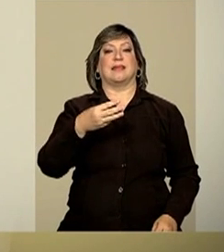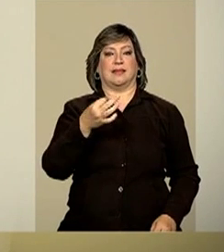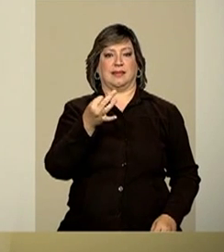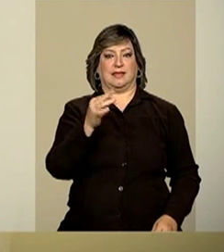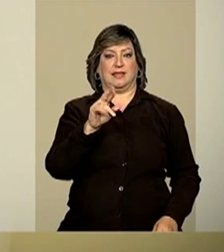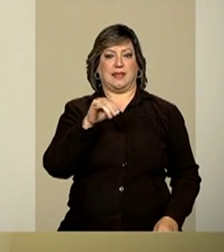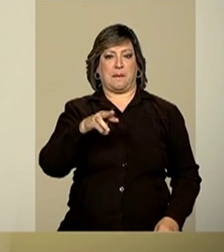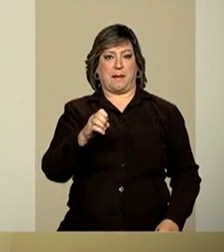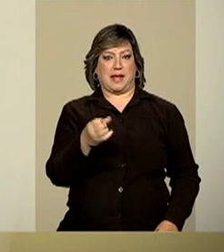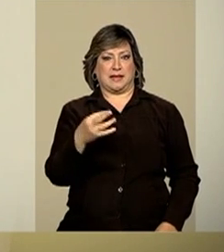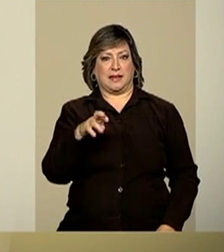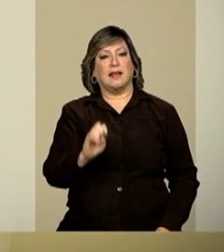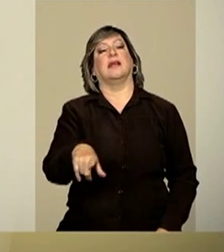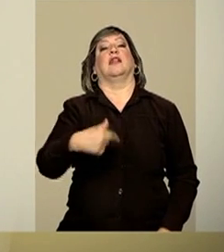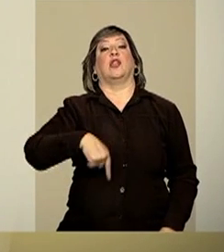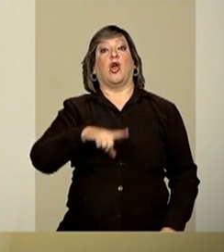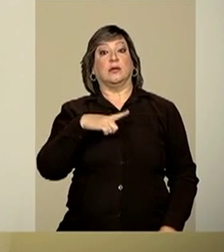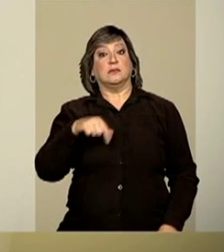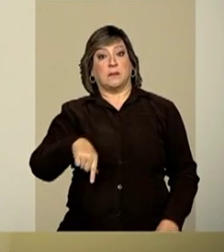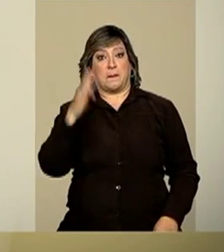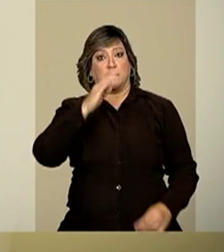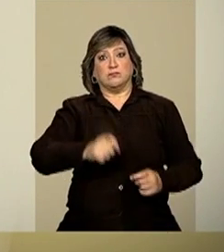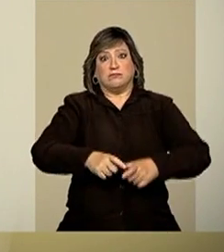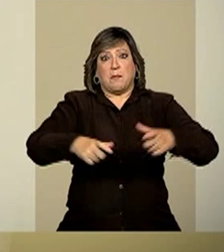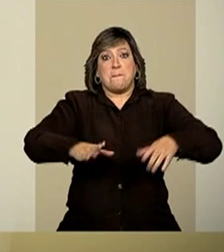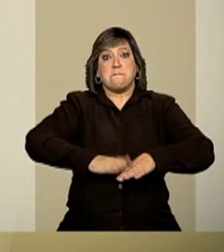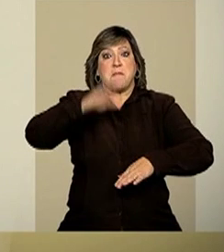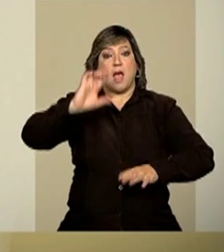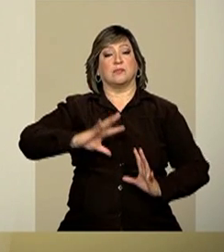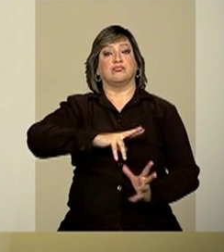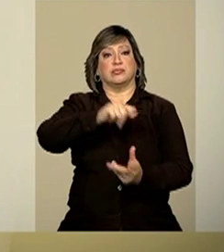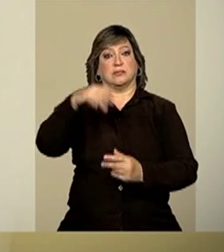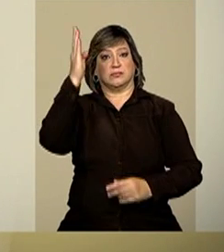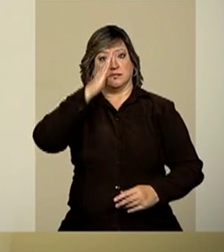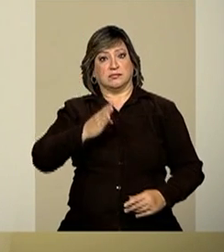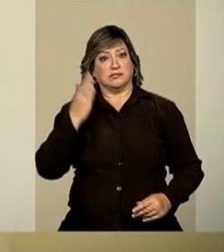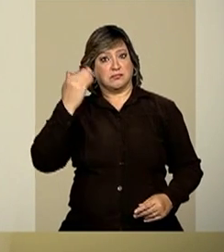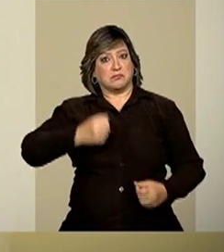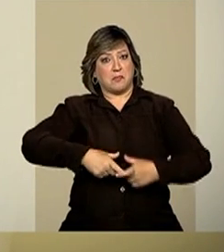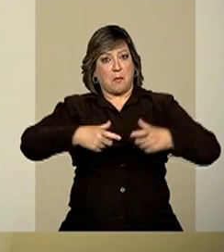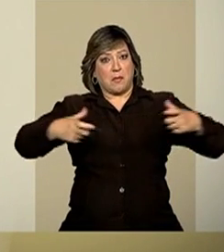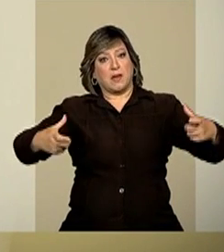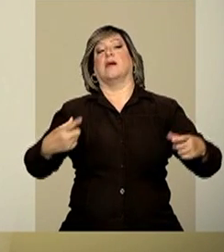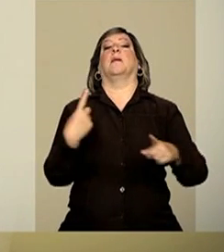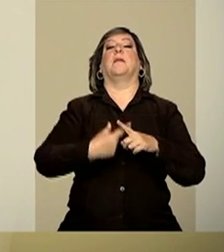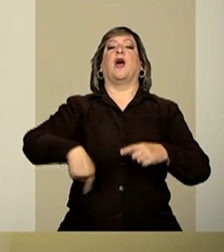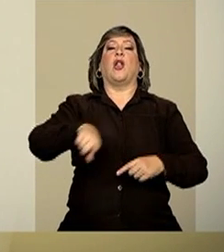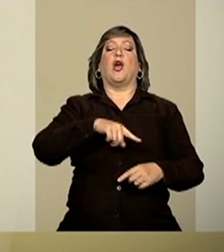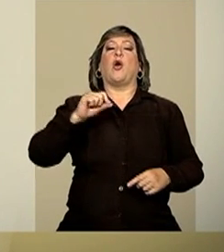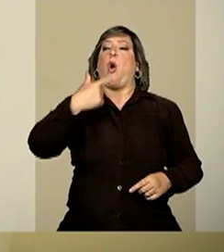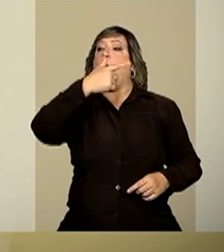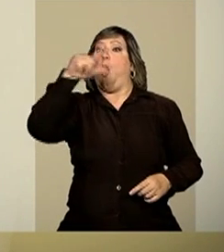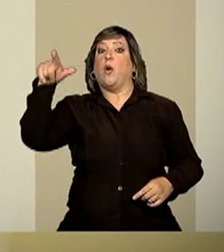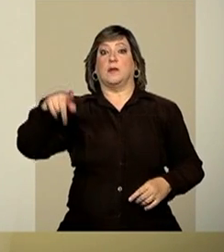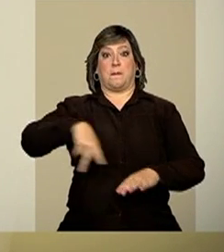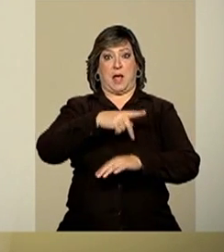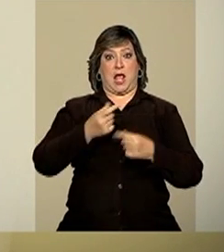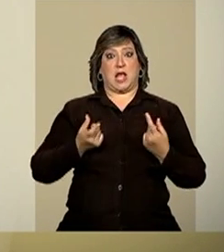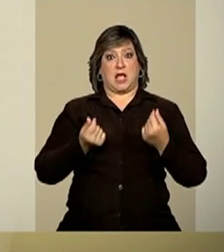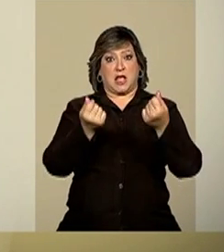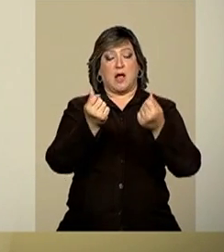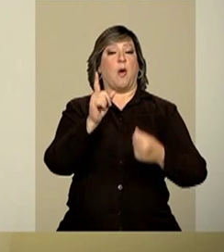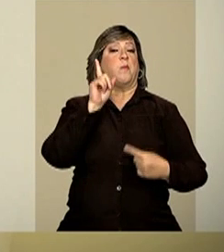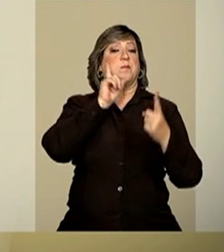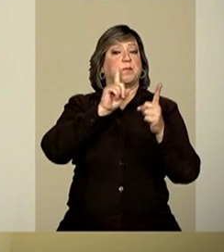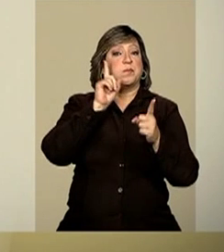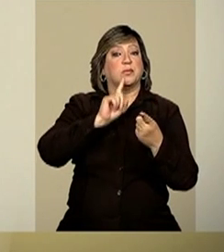das economias que mais cresceu no mundo. Superamos os maiores países ricos, entre eles os